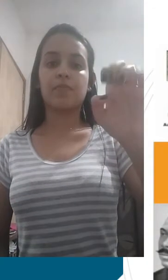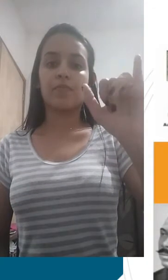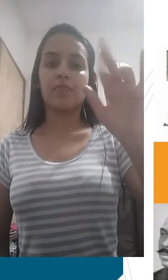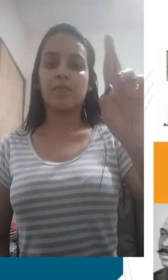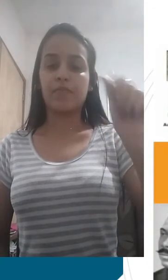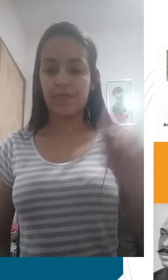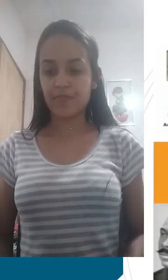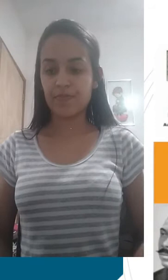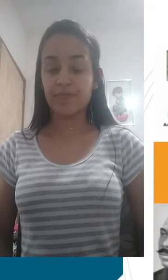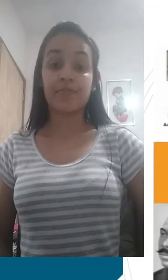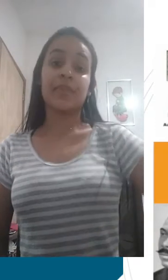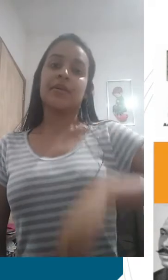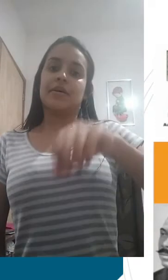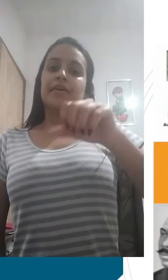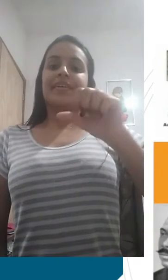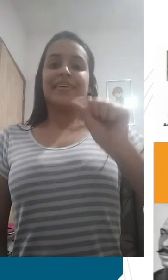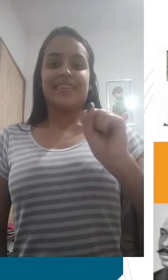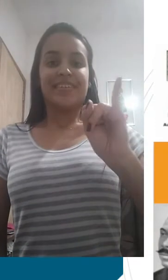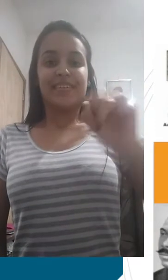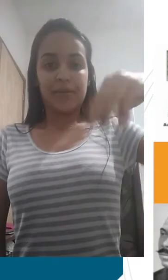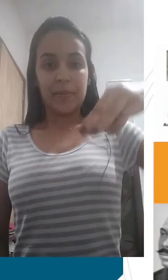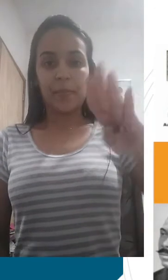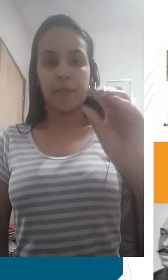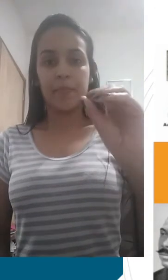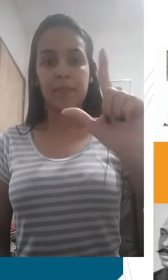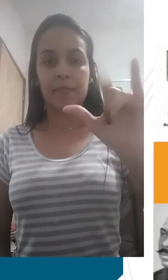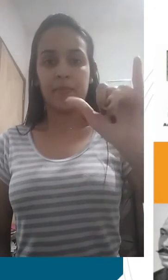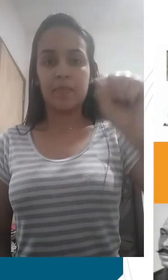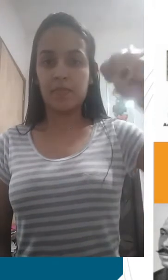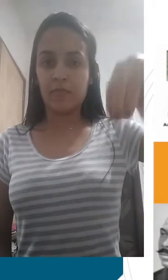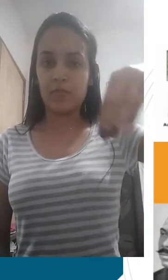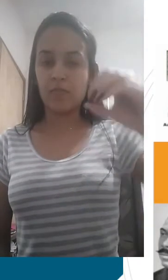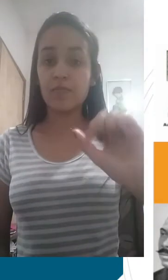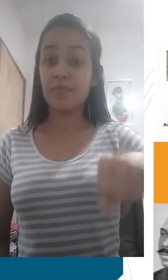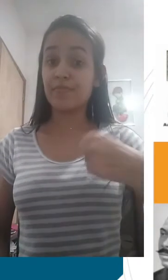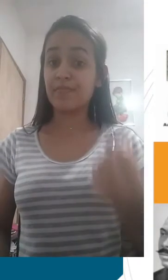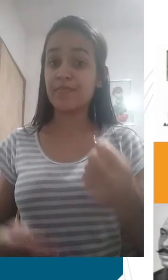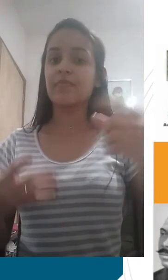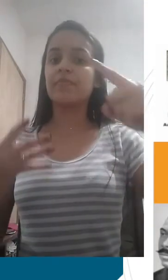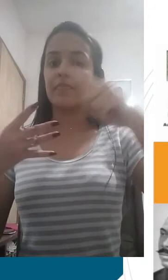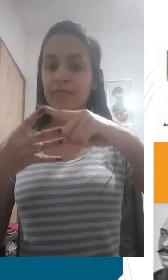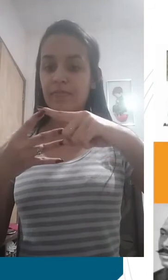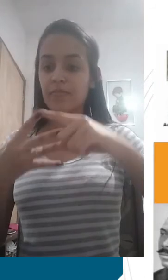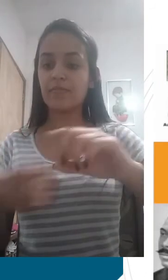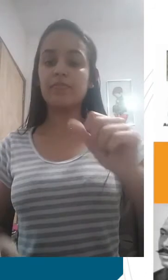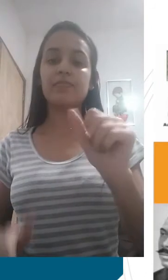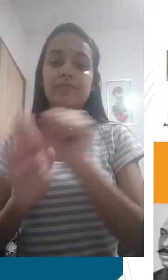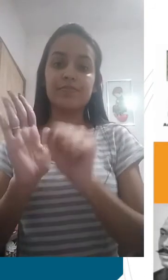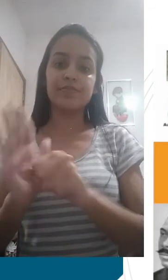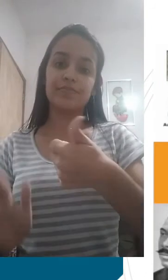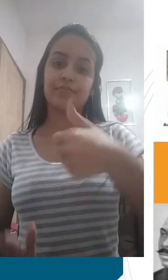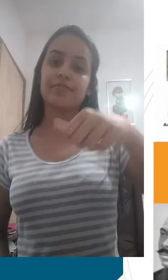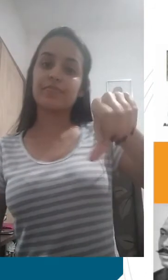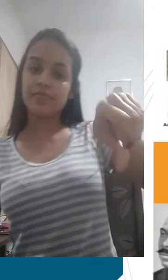Simbolismo, século XIX. O simbolismo no Brasil foi um movimento literário que ocorreu no